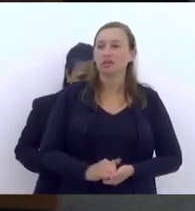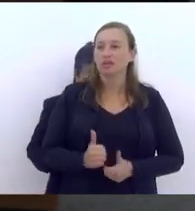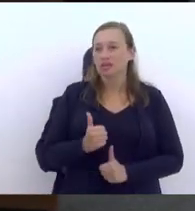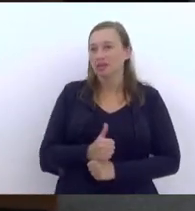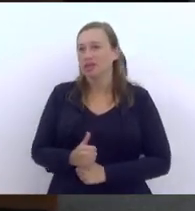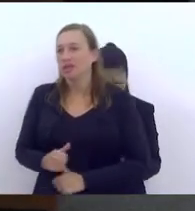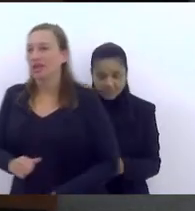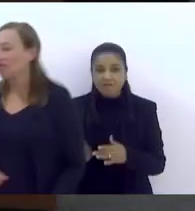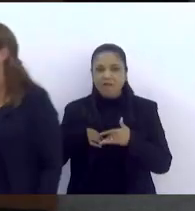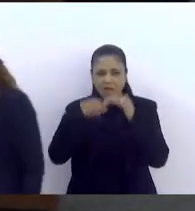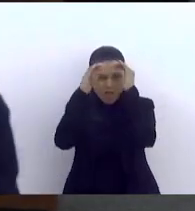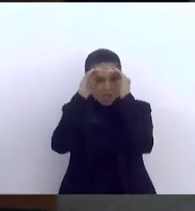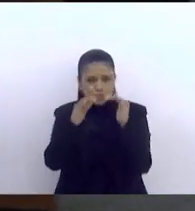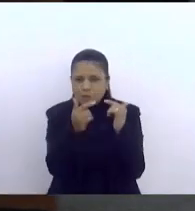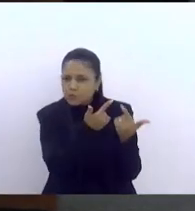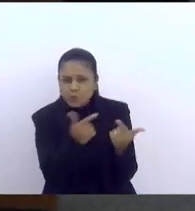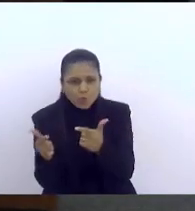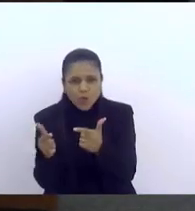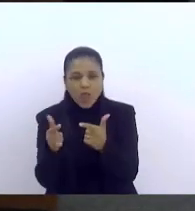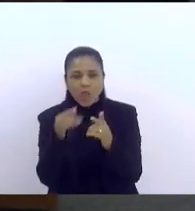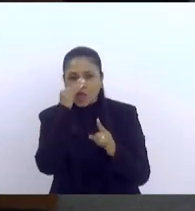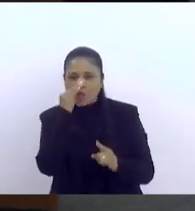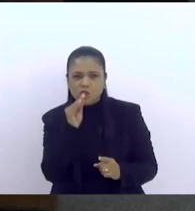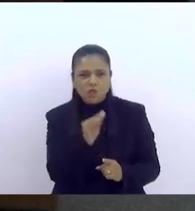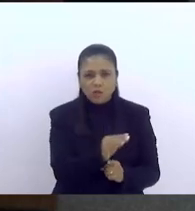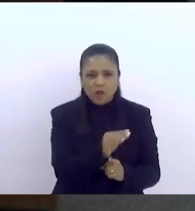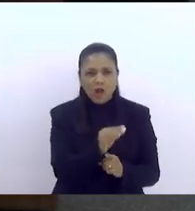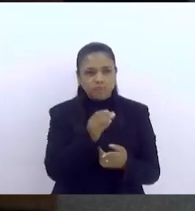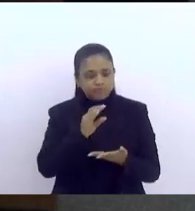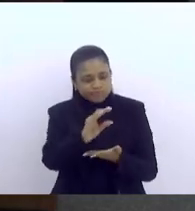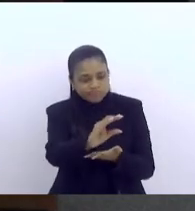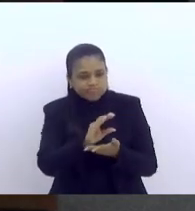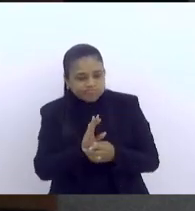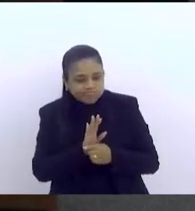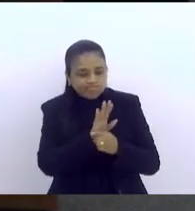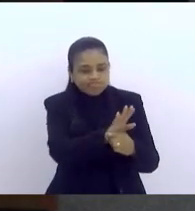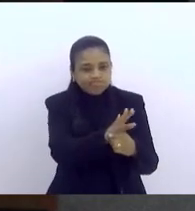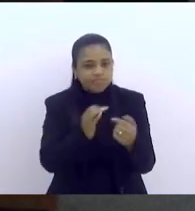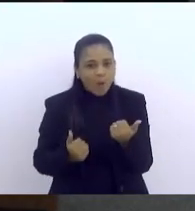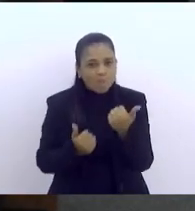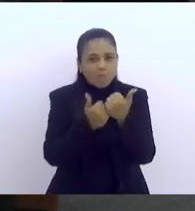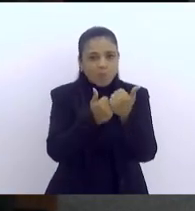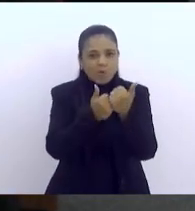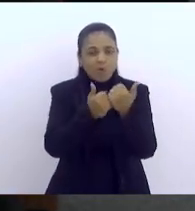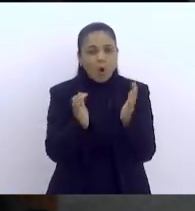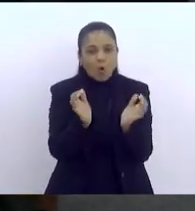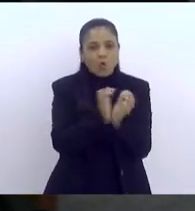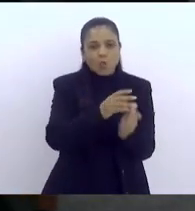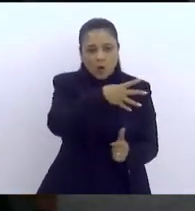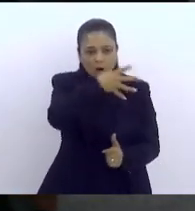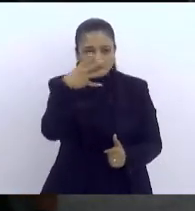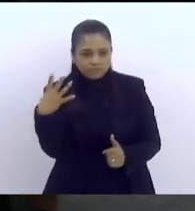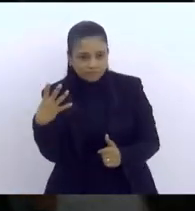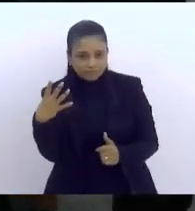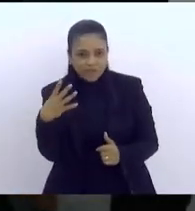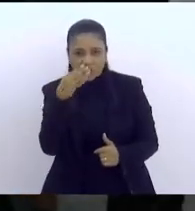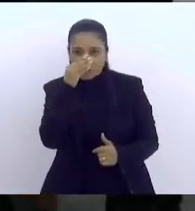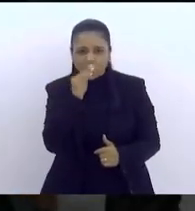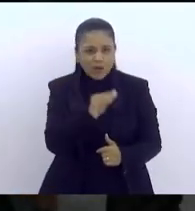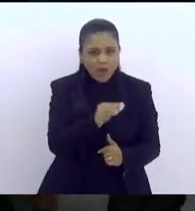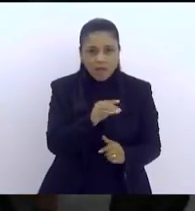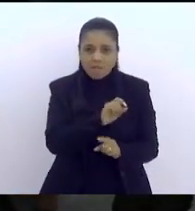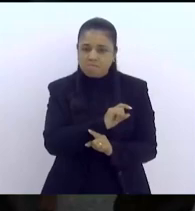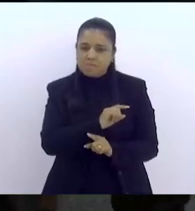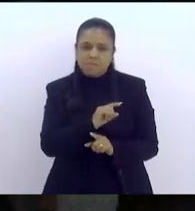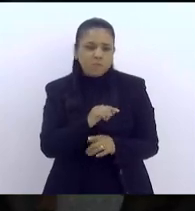um desrespeito ignorar a contribuição do Grupo Arco-Íris para o Estado do Rio de Janeiro. E aí eu pego a resolução